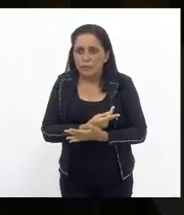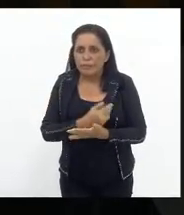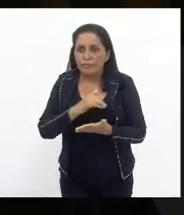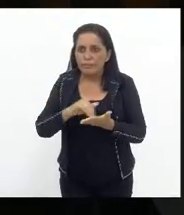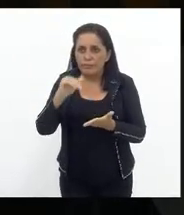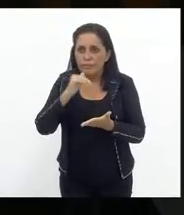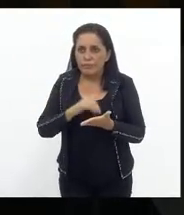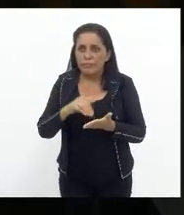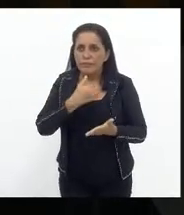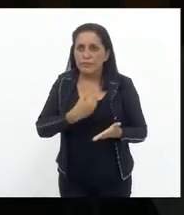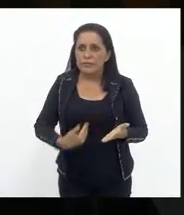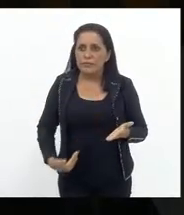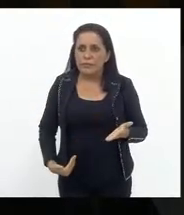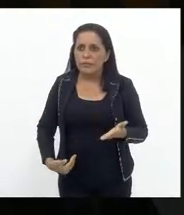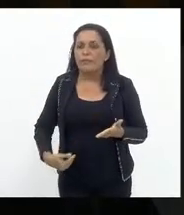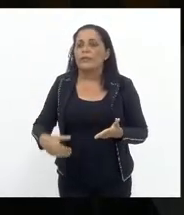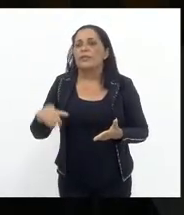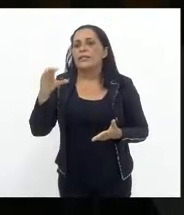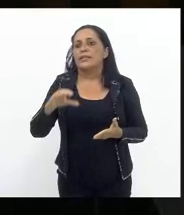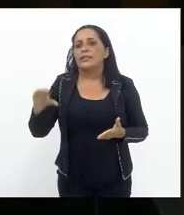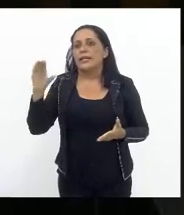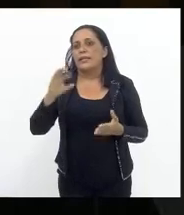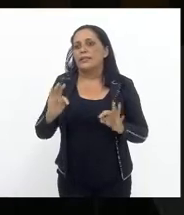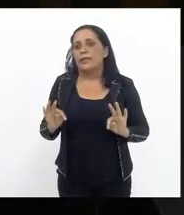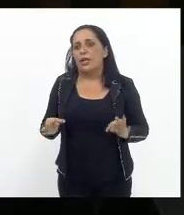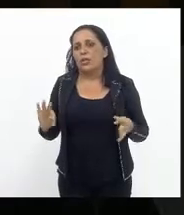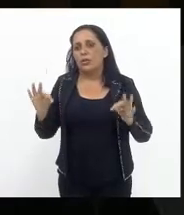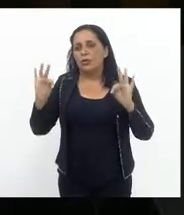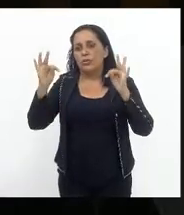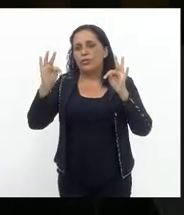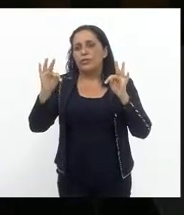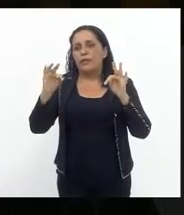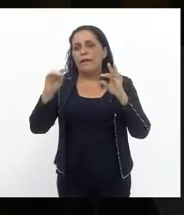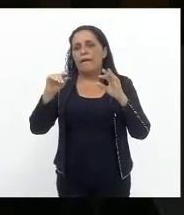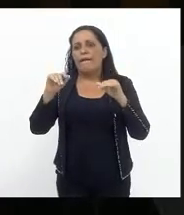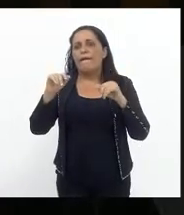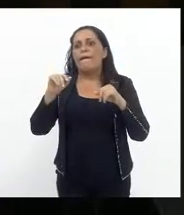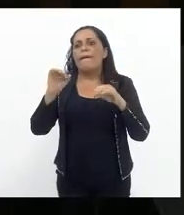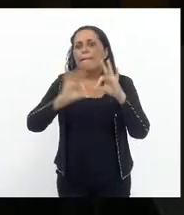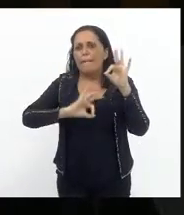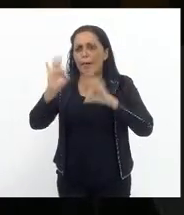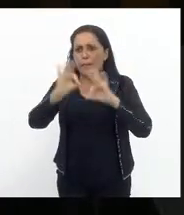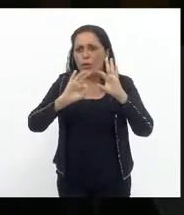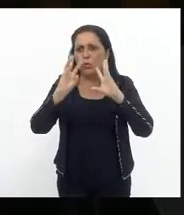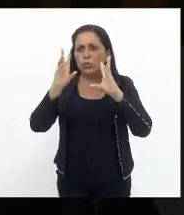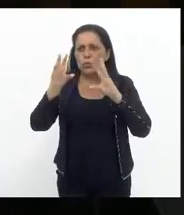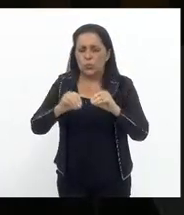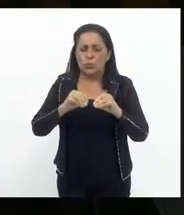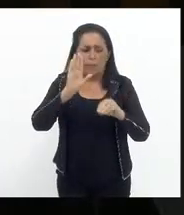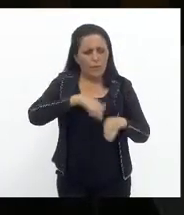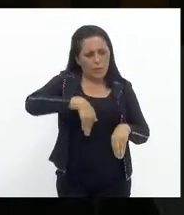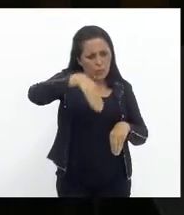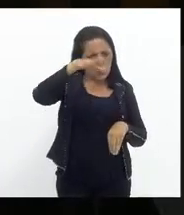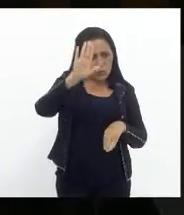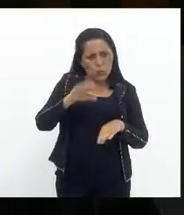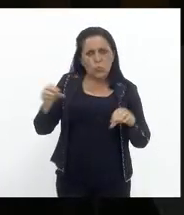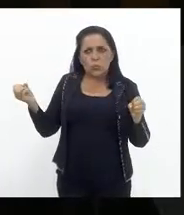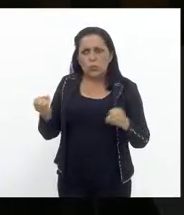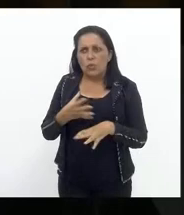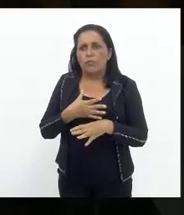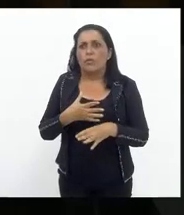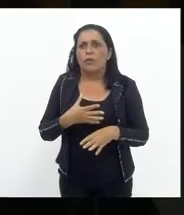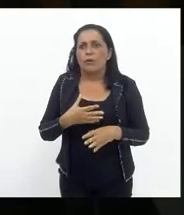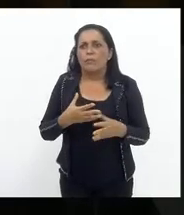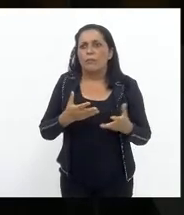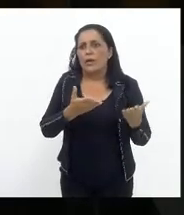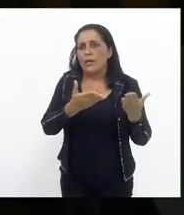Secretaria de Estado de Ciência e Tecnologia fez toda a reforma do CIEP 023 para receber a